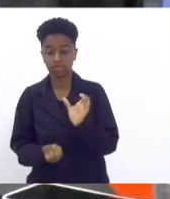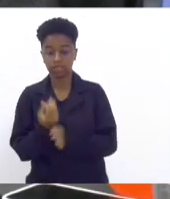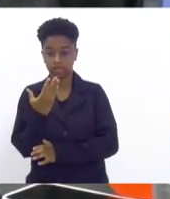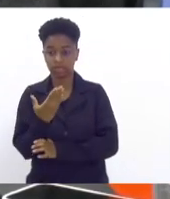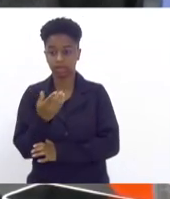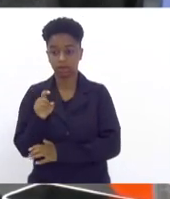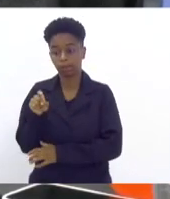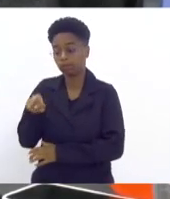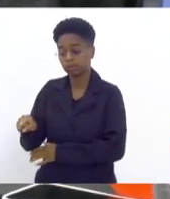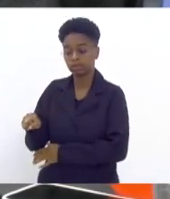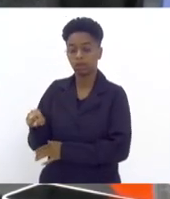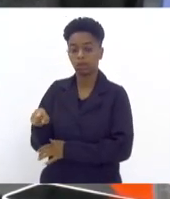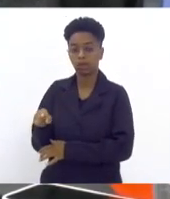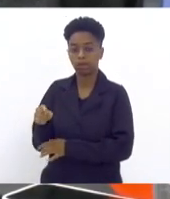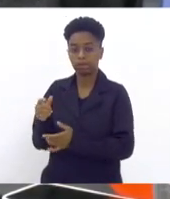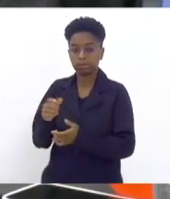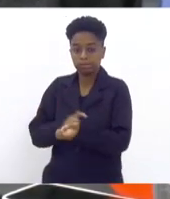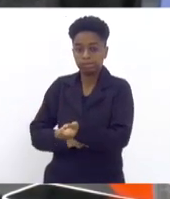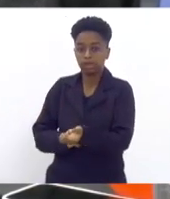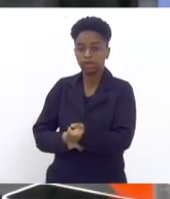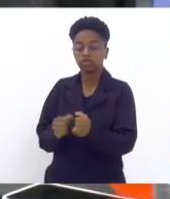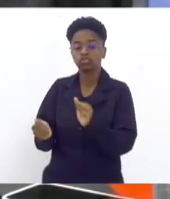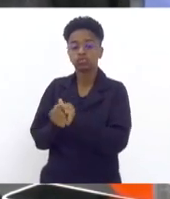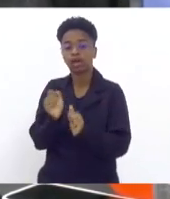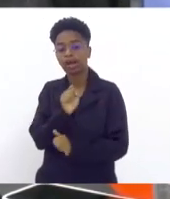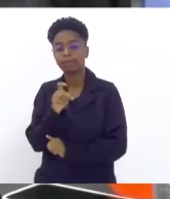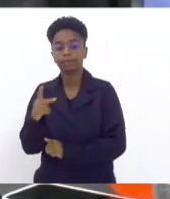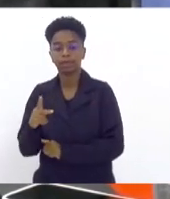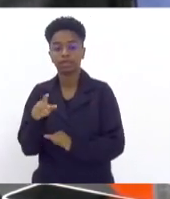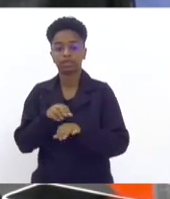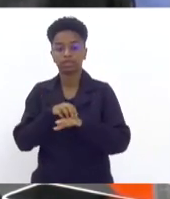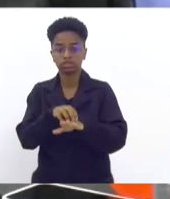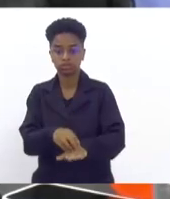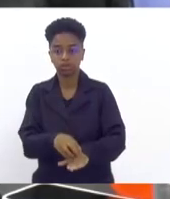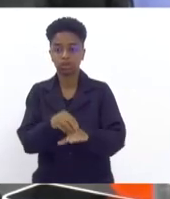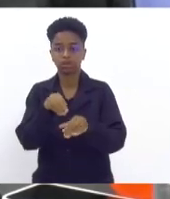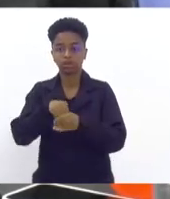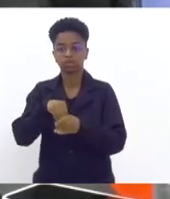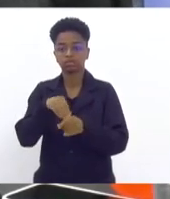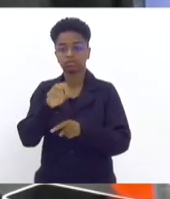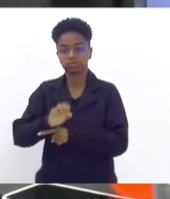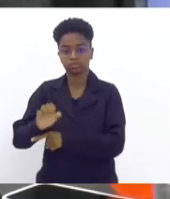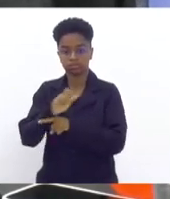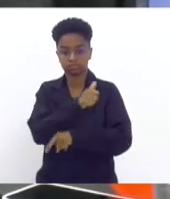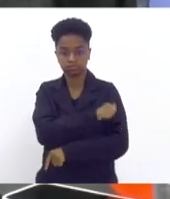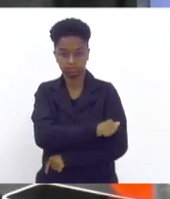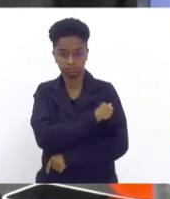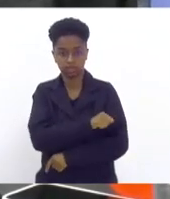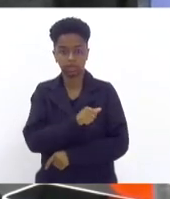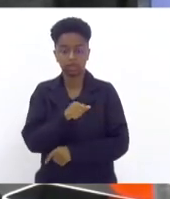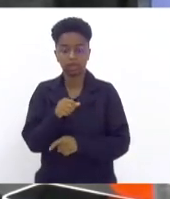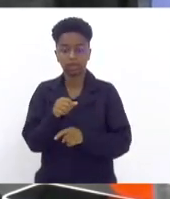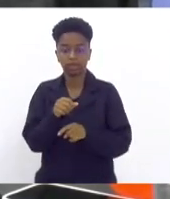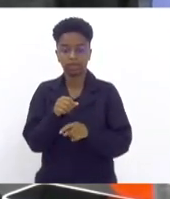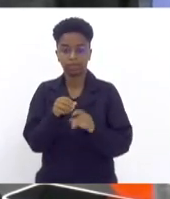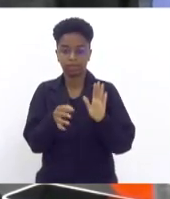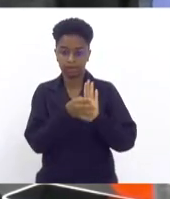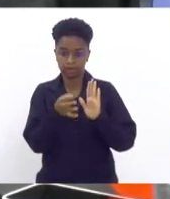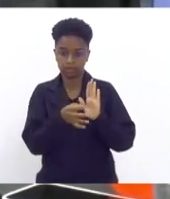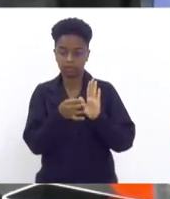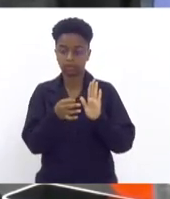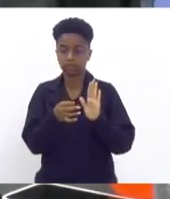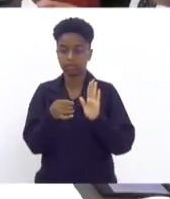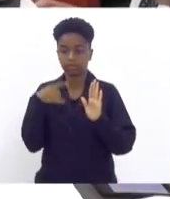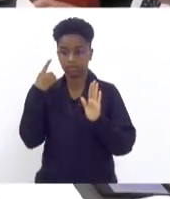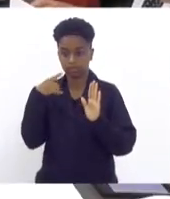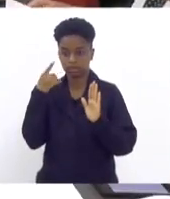do pânico junto ao aplicativo disponibilizado nos serviços de transporte por aplicativo no âmbito do Estado do Rio de Janeiro. Para aparecer, deputado Guilherme Delaroli.